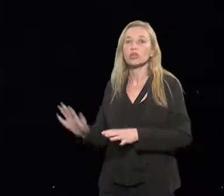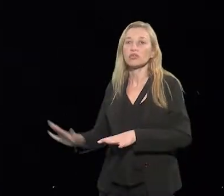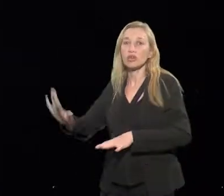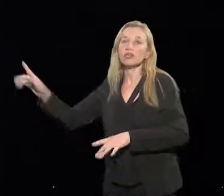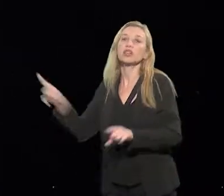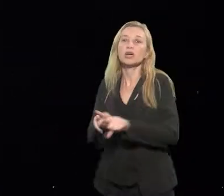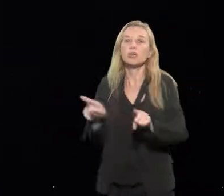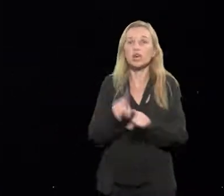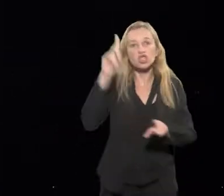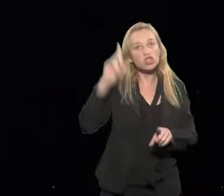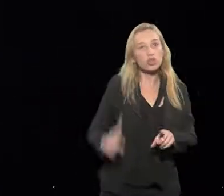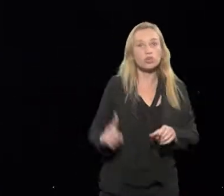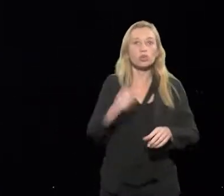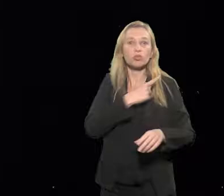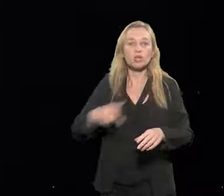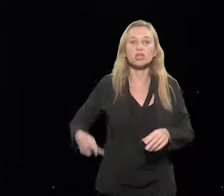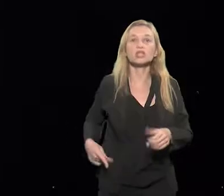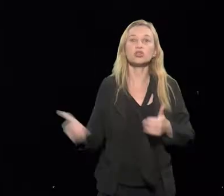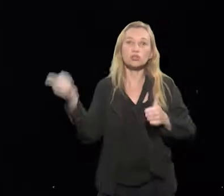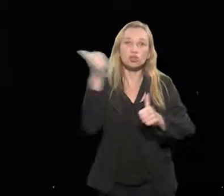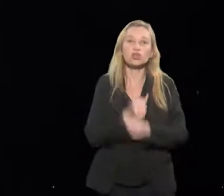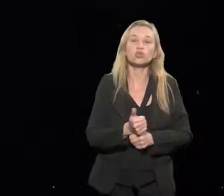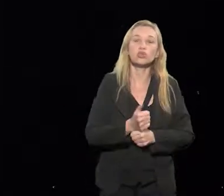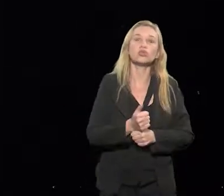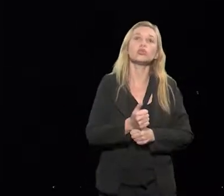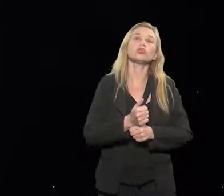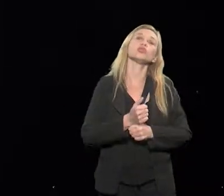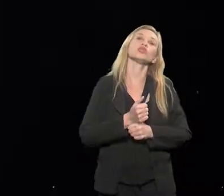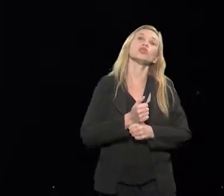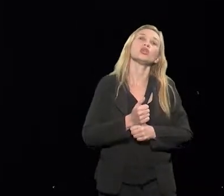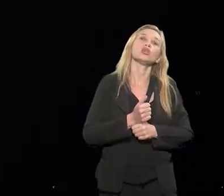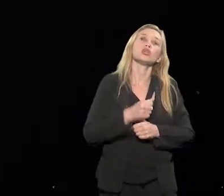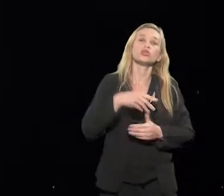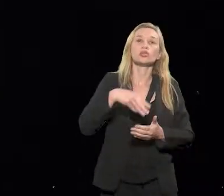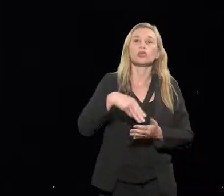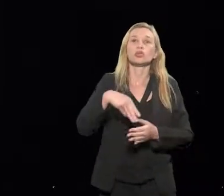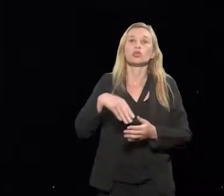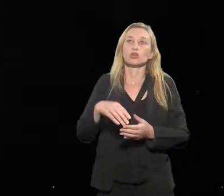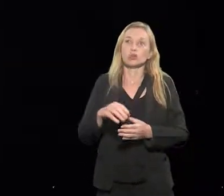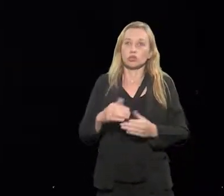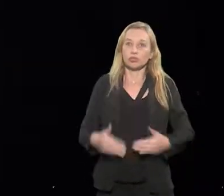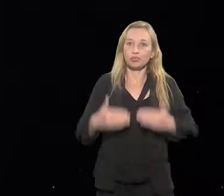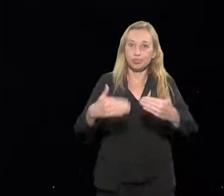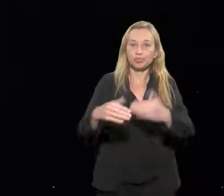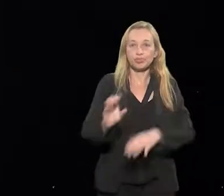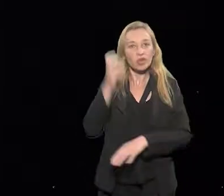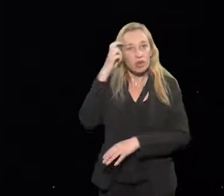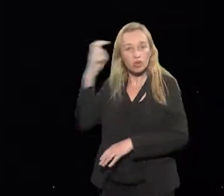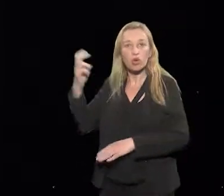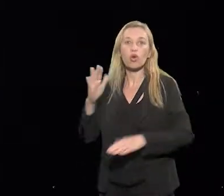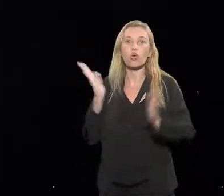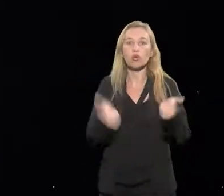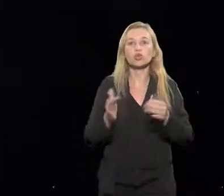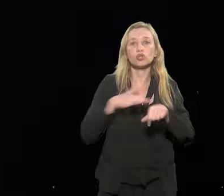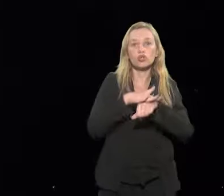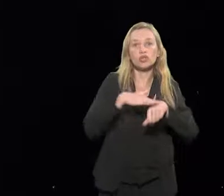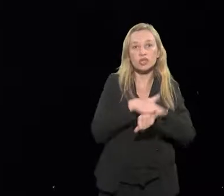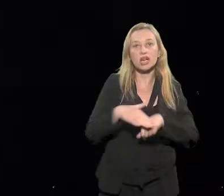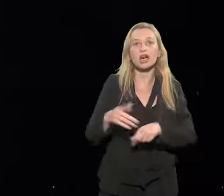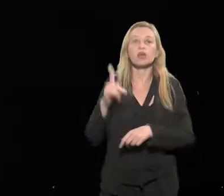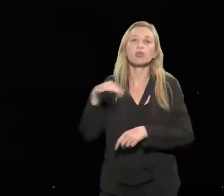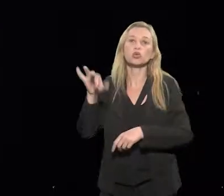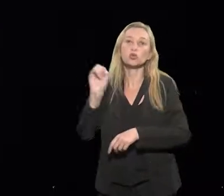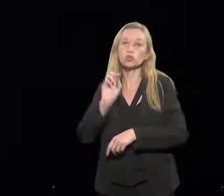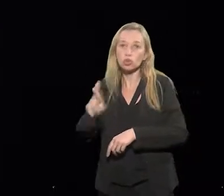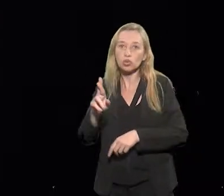e também diretor e presidente substituto da Fundação Cultural Palmares do Ministério da Cultura. Hoje vamos conversar